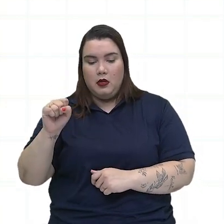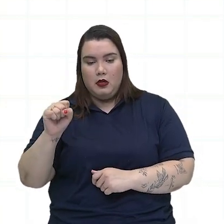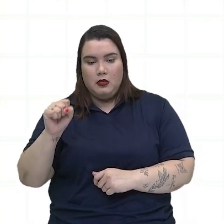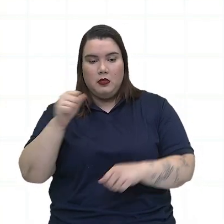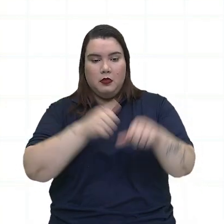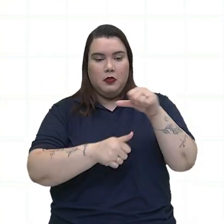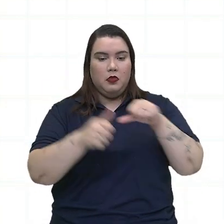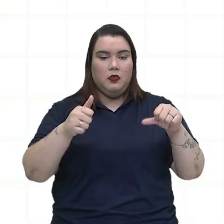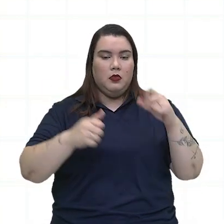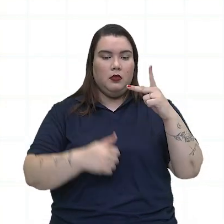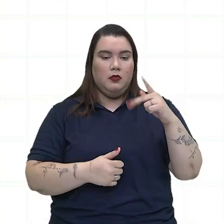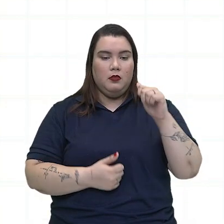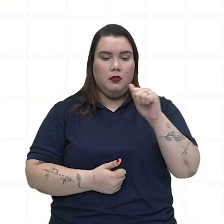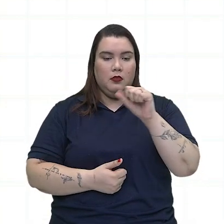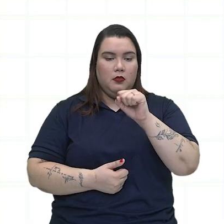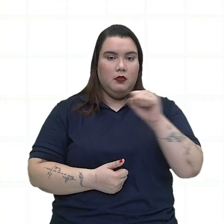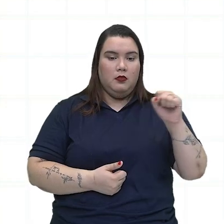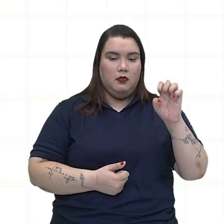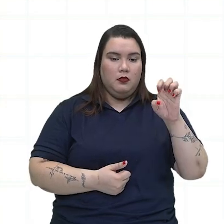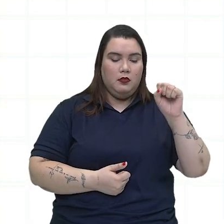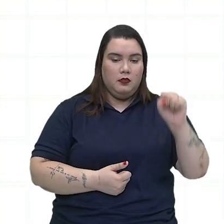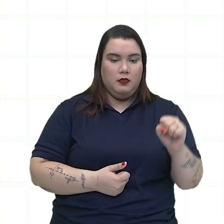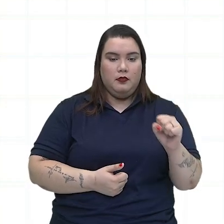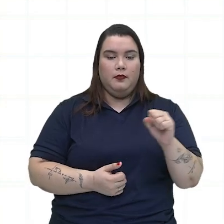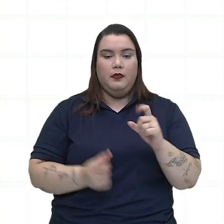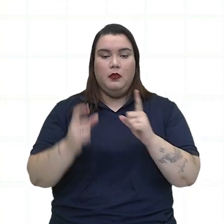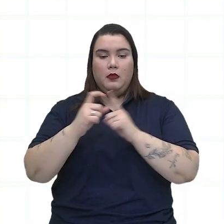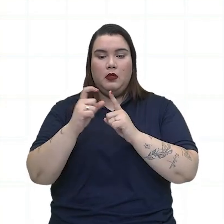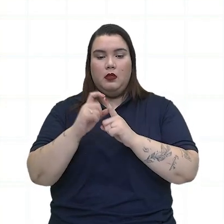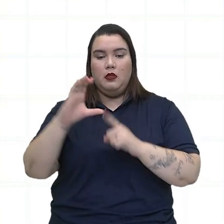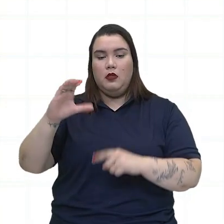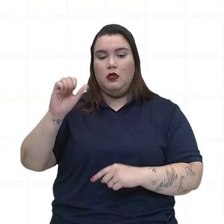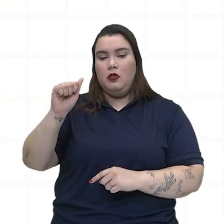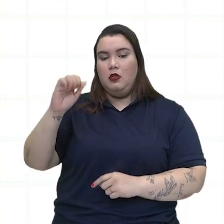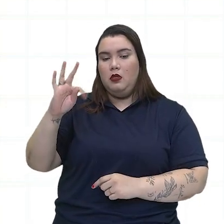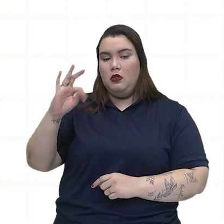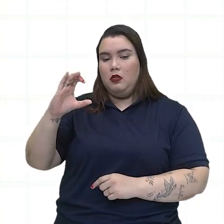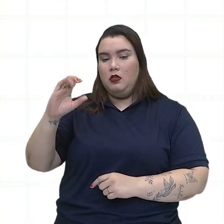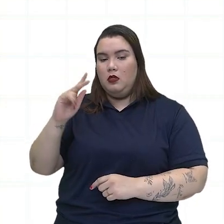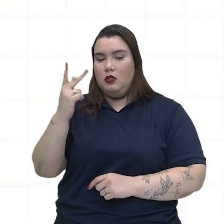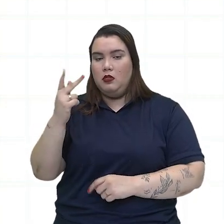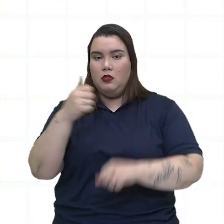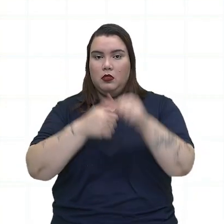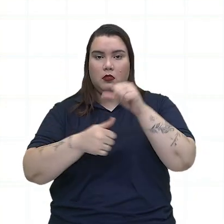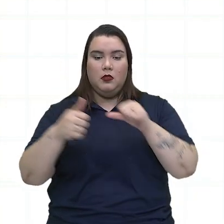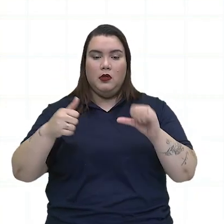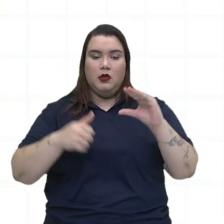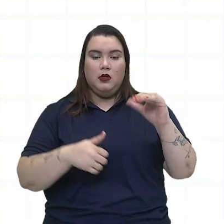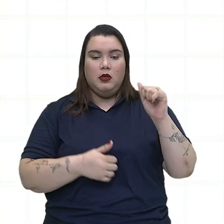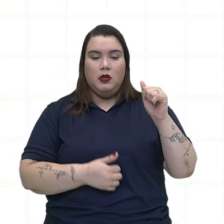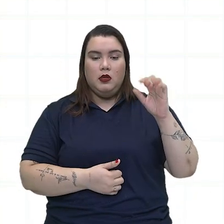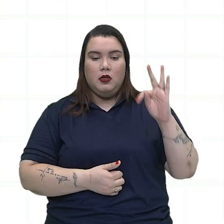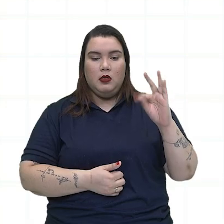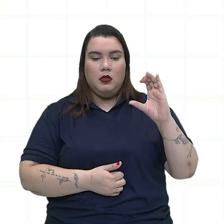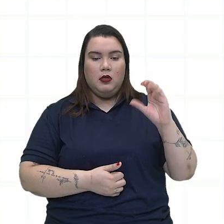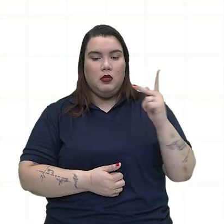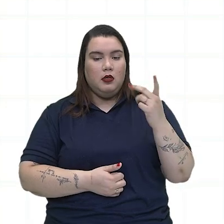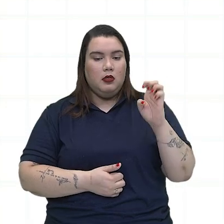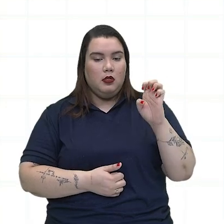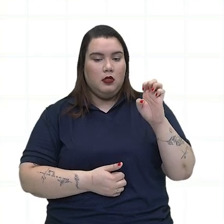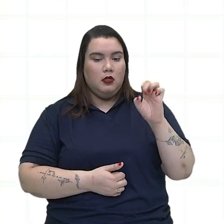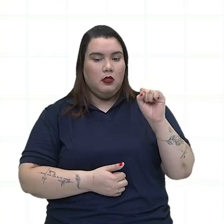he passes, she catches, he fixes, it pushes,